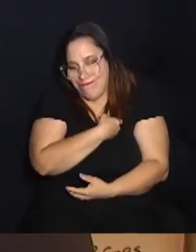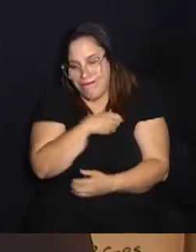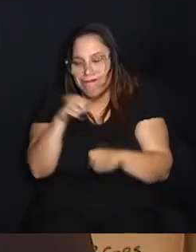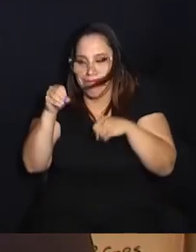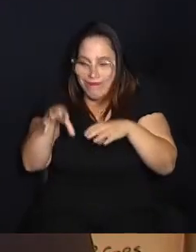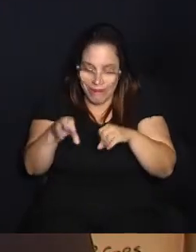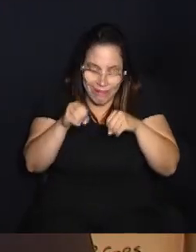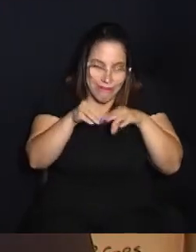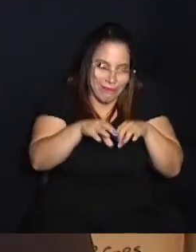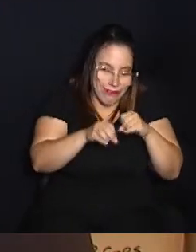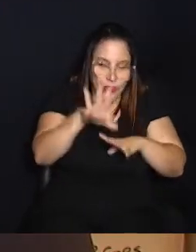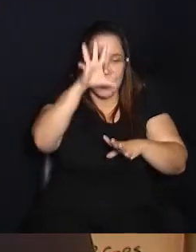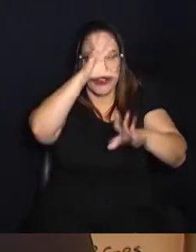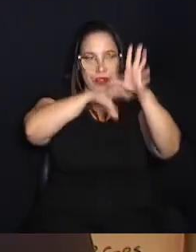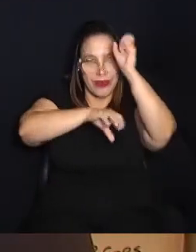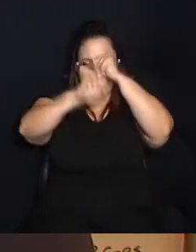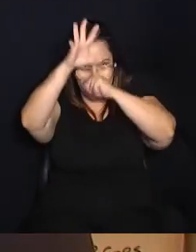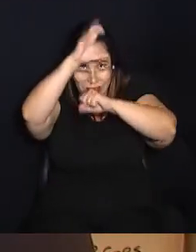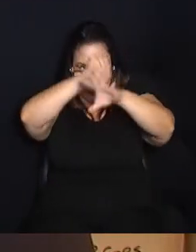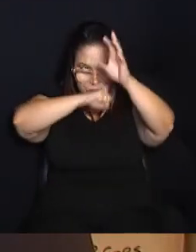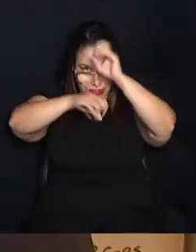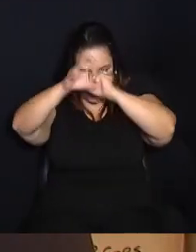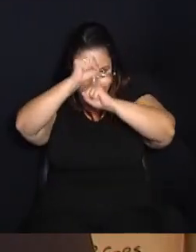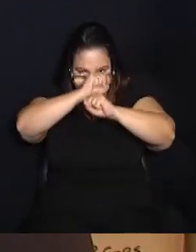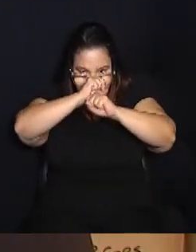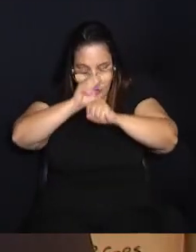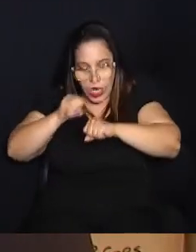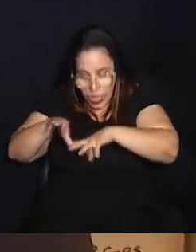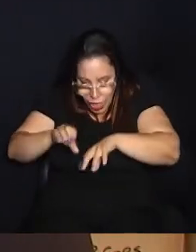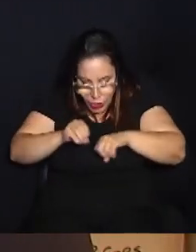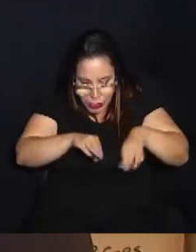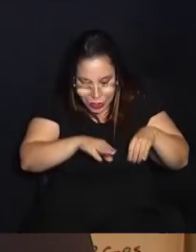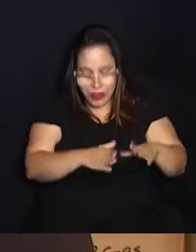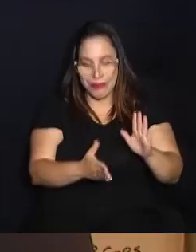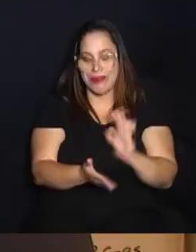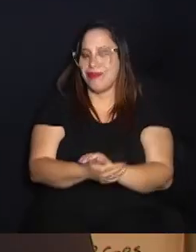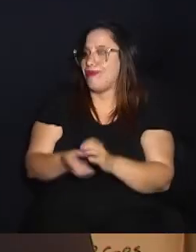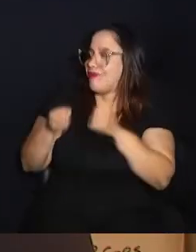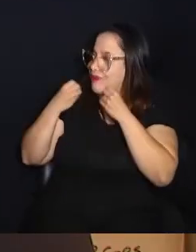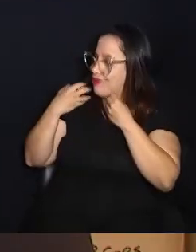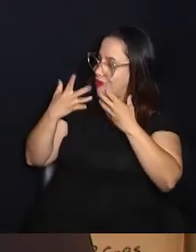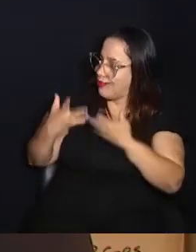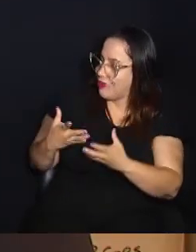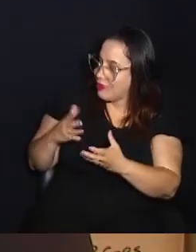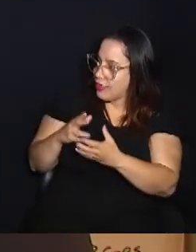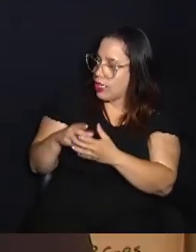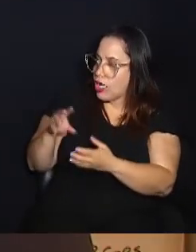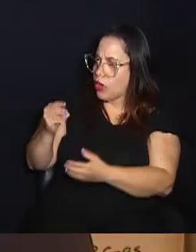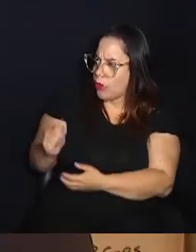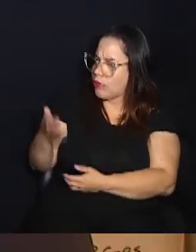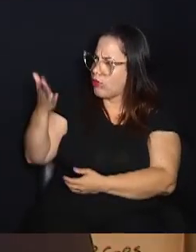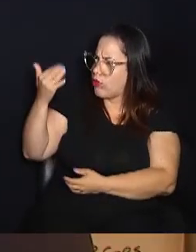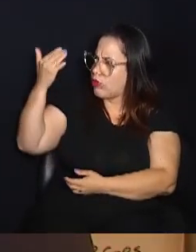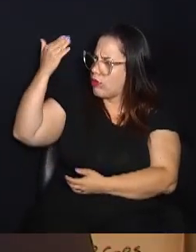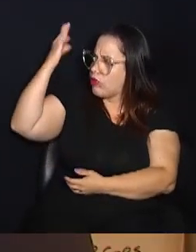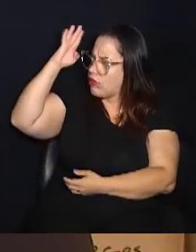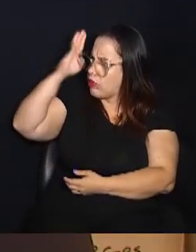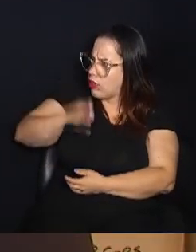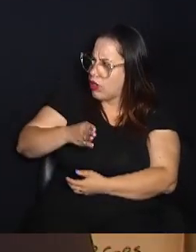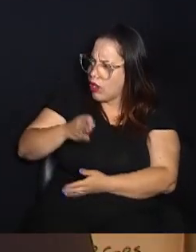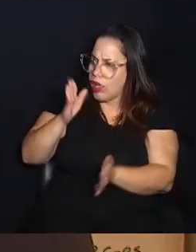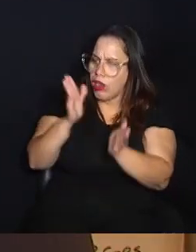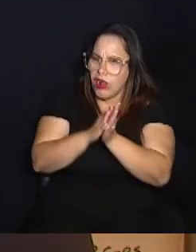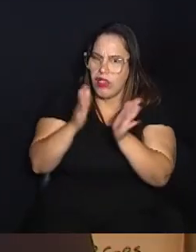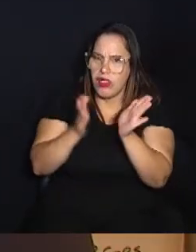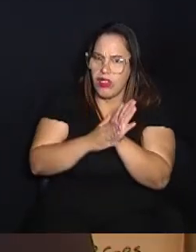nós ensinamos e aprendemos ao ensinar. Bom, na época, principalmente,